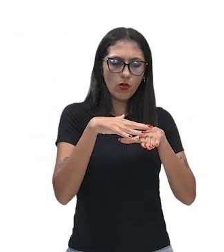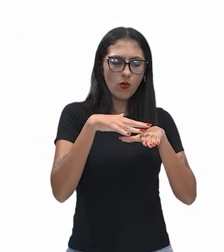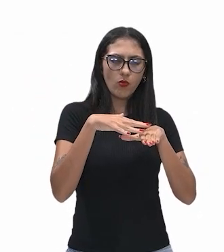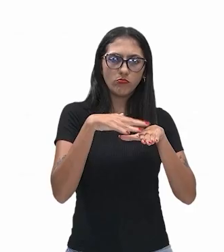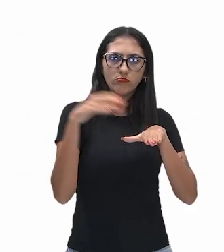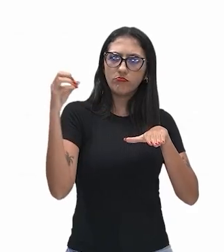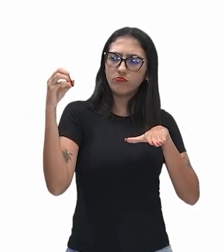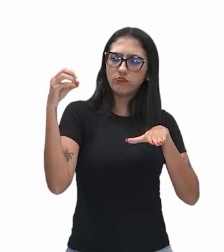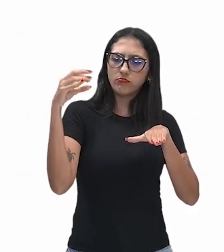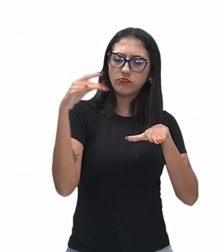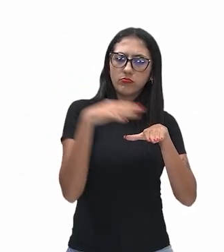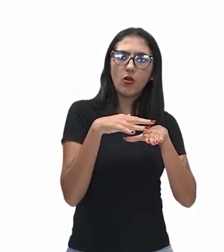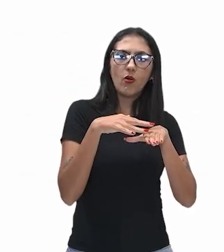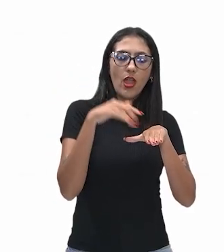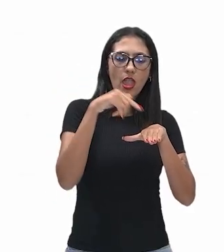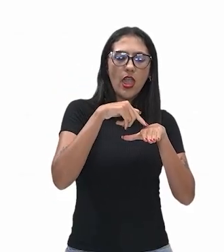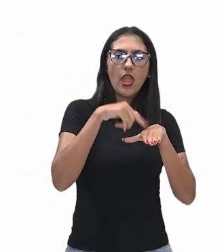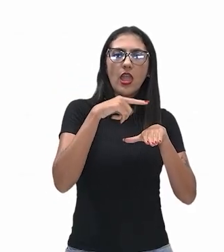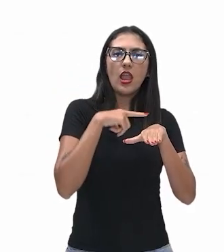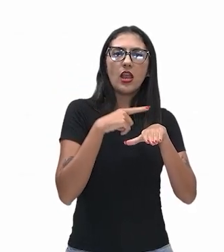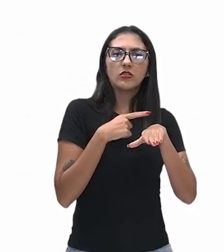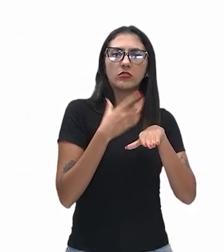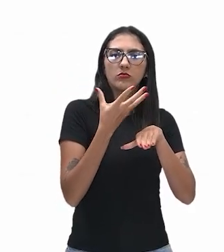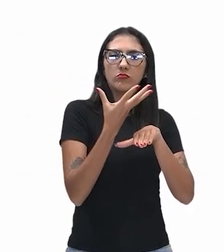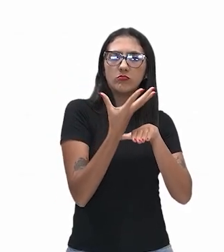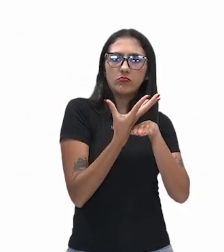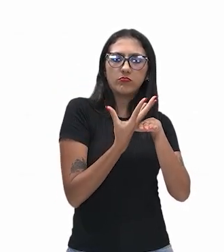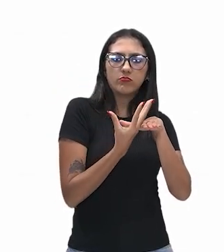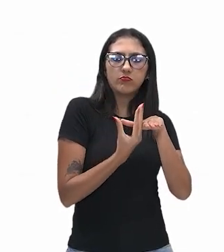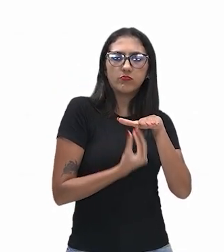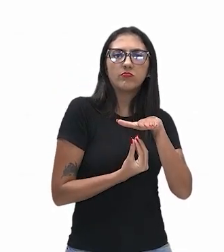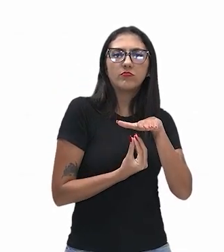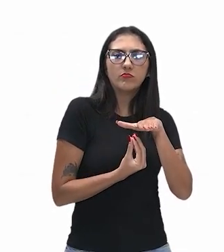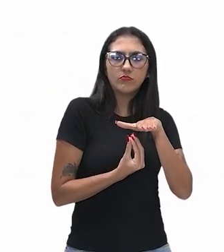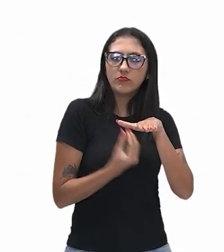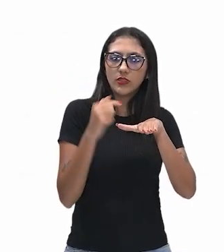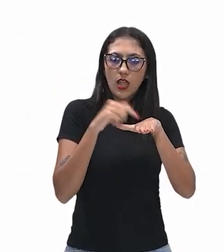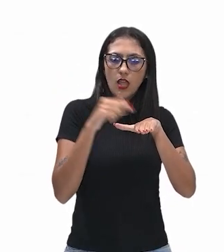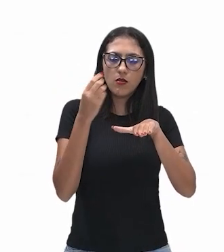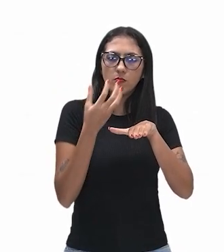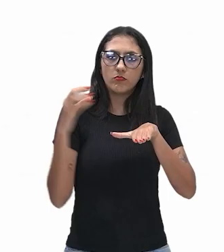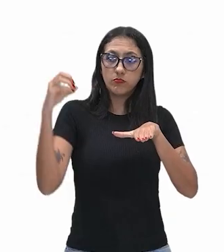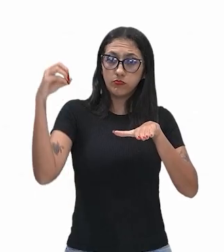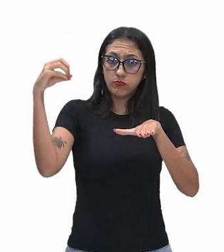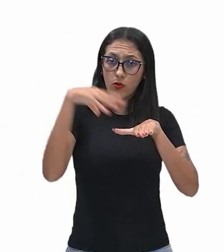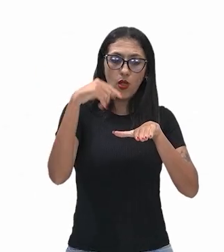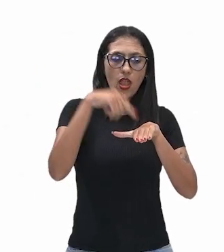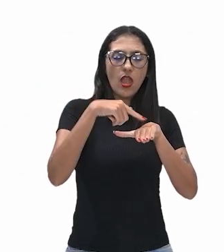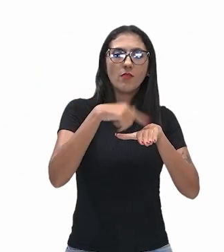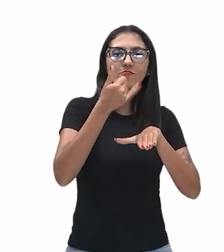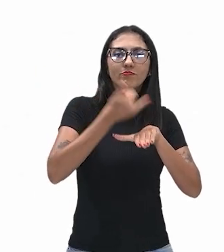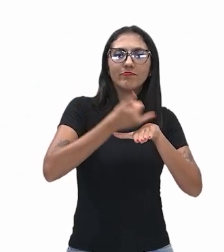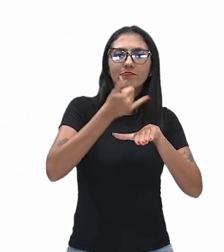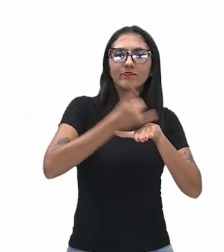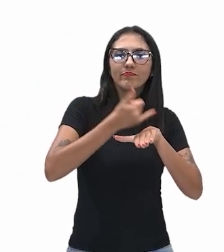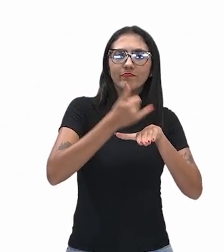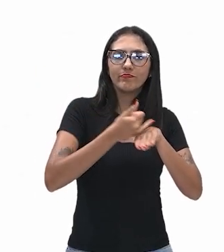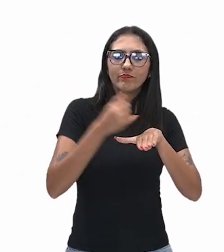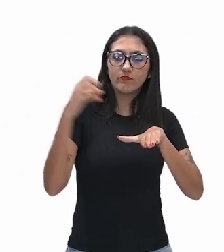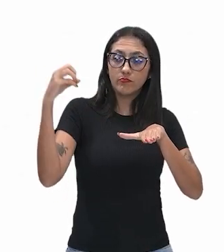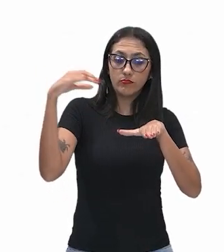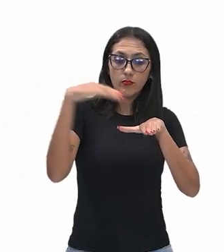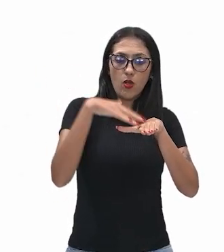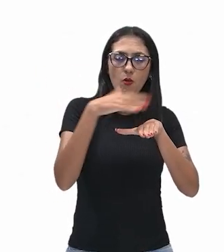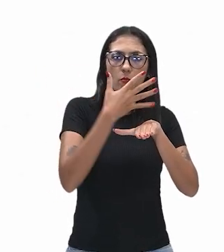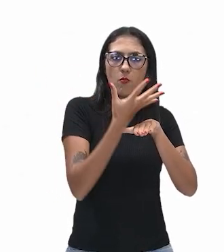energia, ele vai arrancar elétrons, tá, pessoal? Então, quando a luz incide no metal e arranca elétrons por